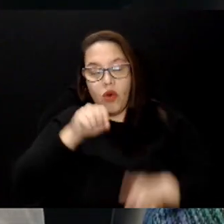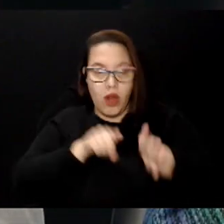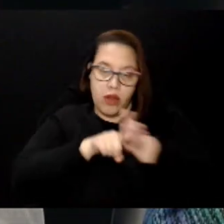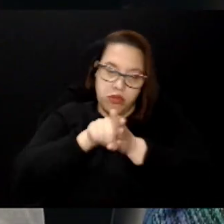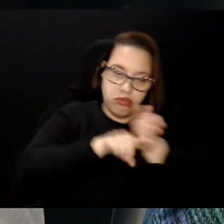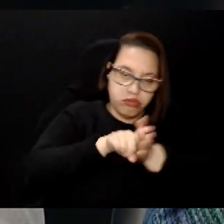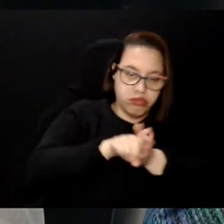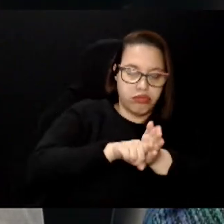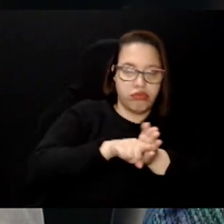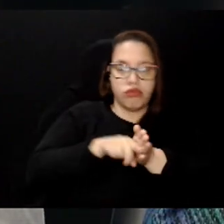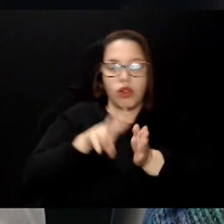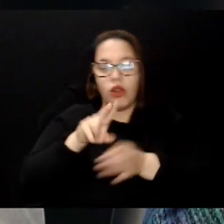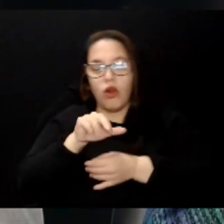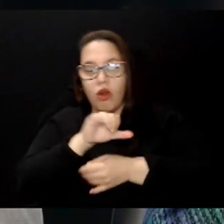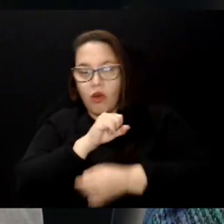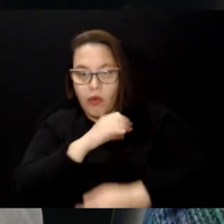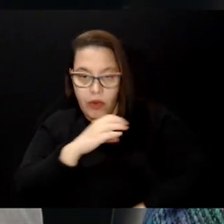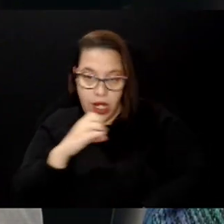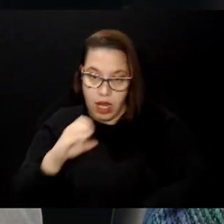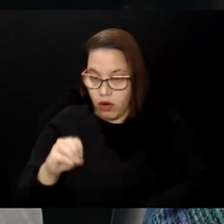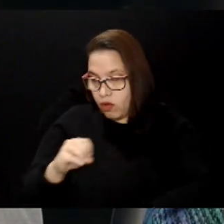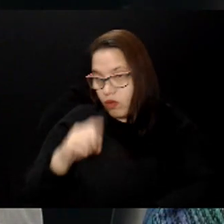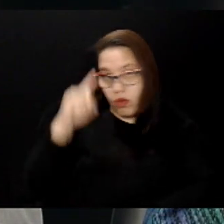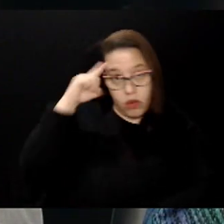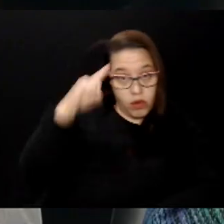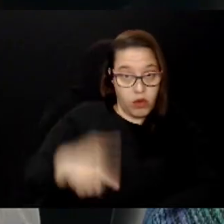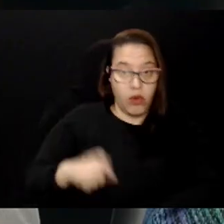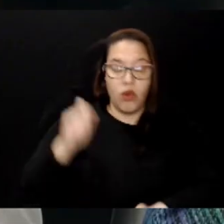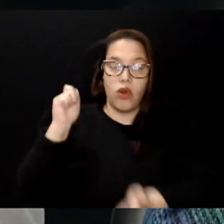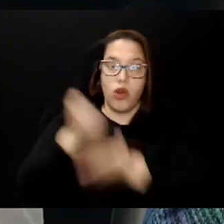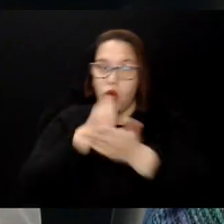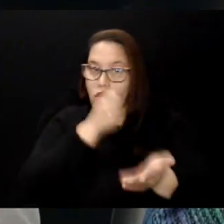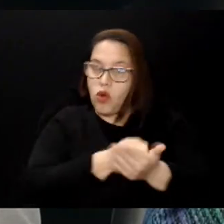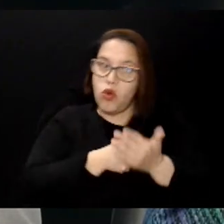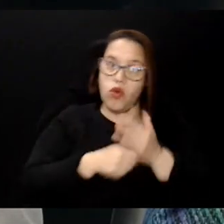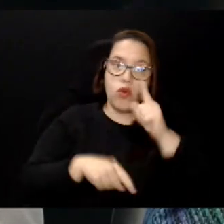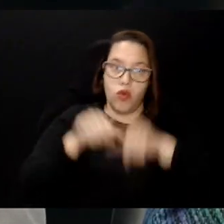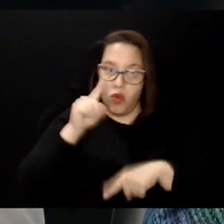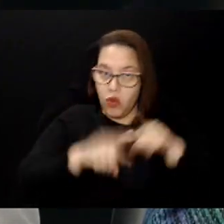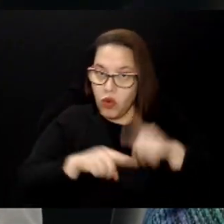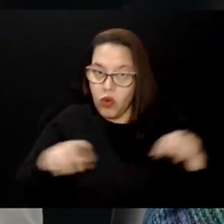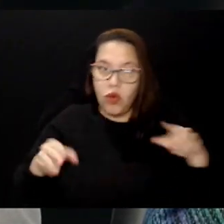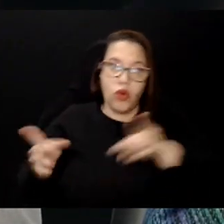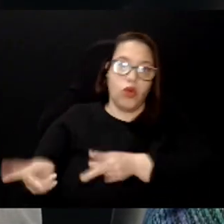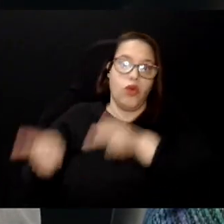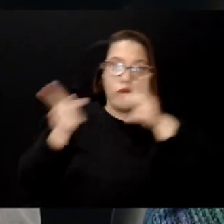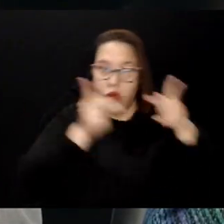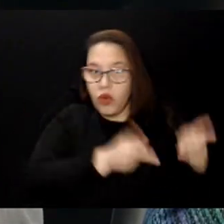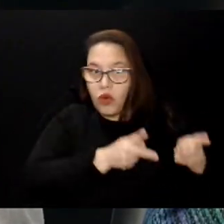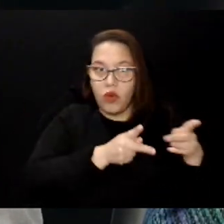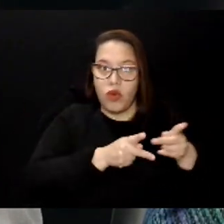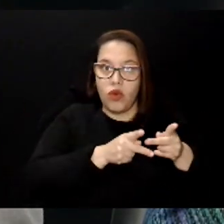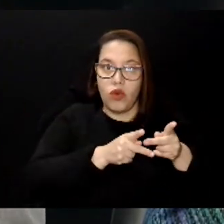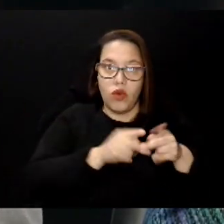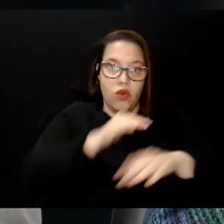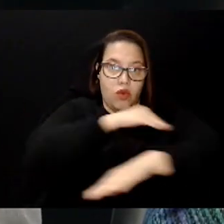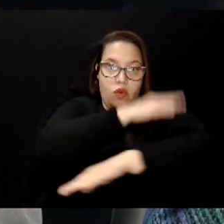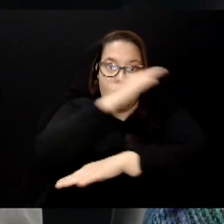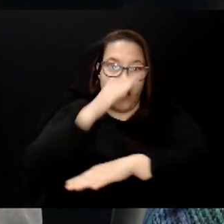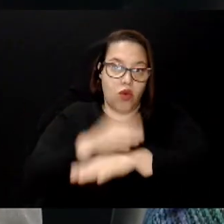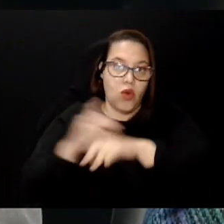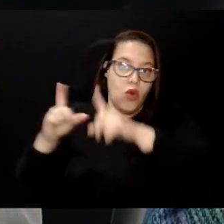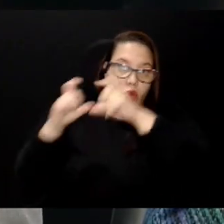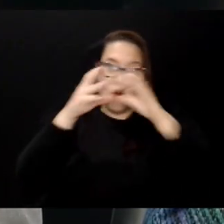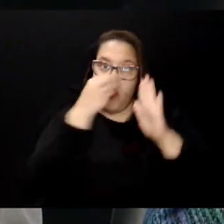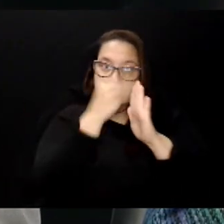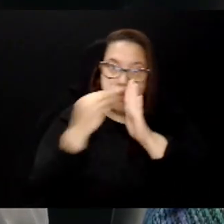Léo direto compra coisa do Vasco, o Léo foi visitar, subiu um monte de foto visitando o estádio do